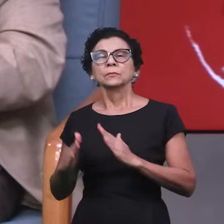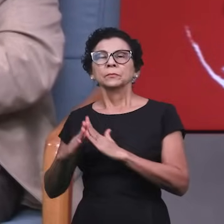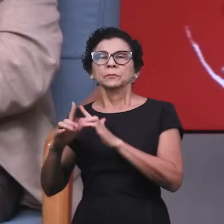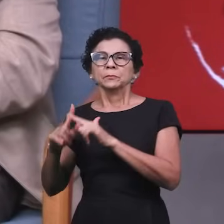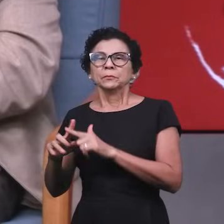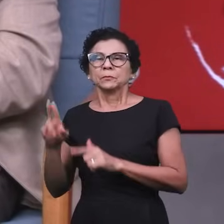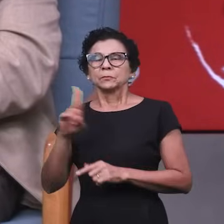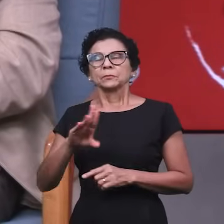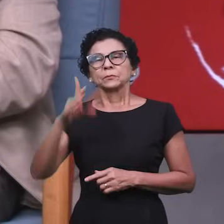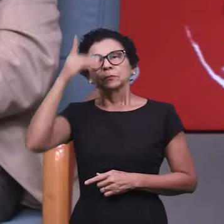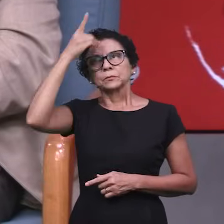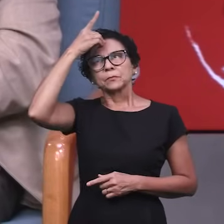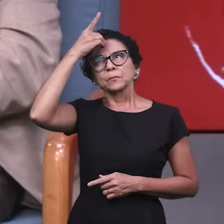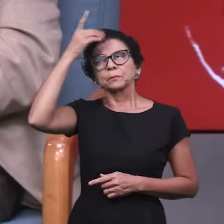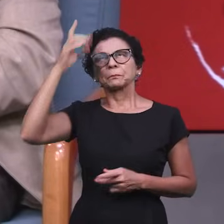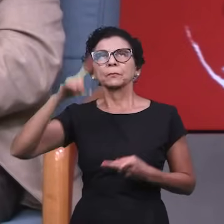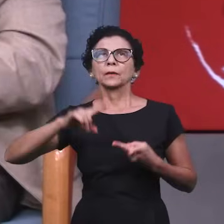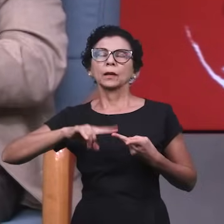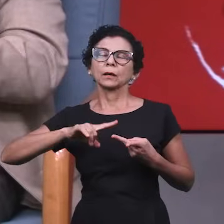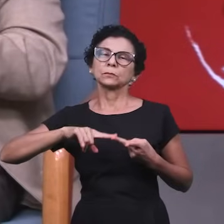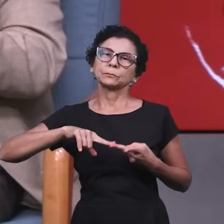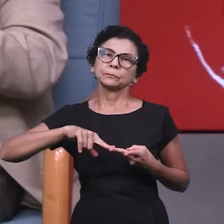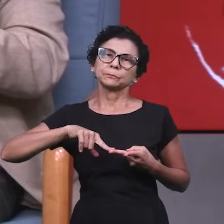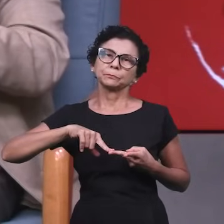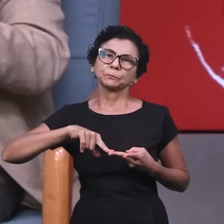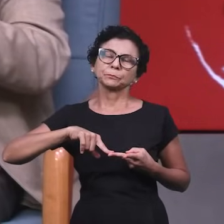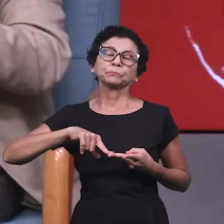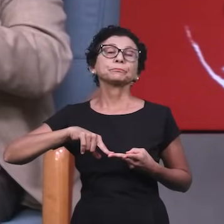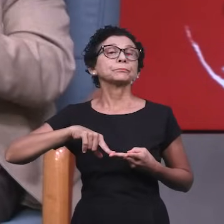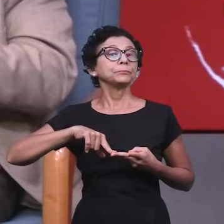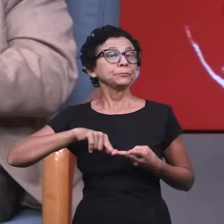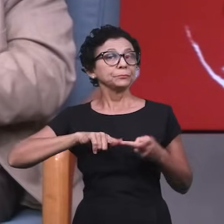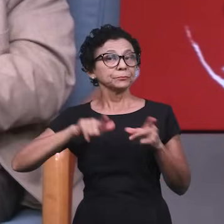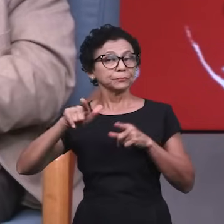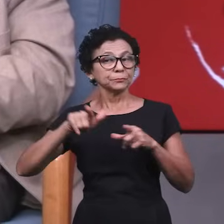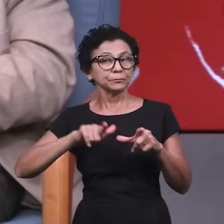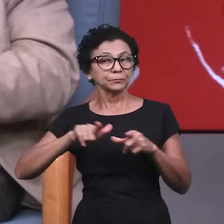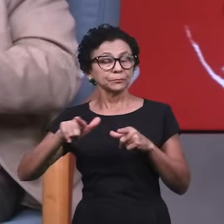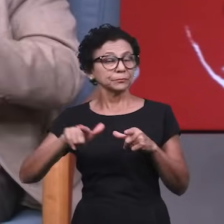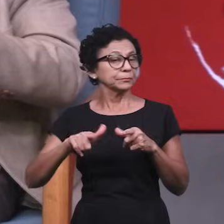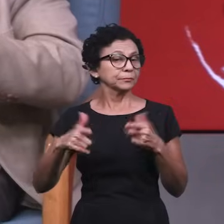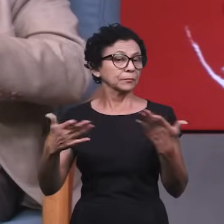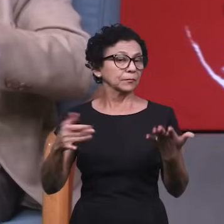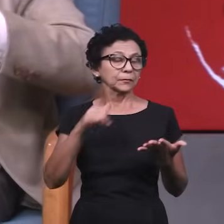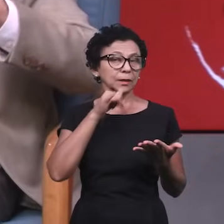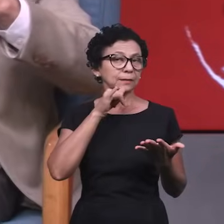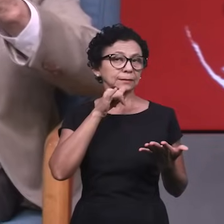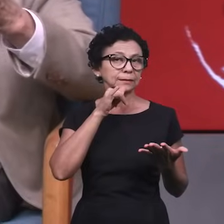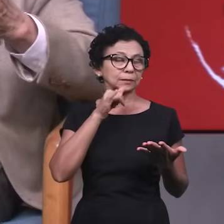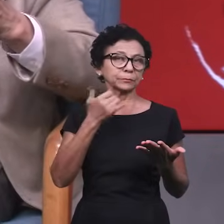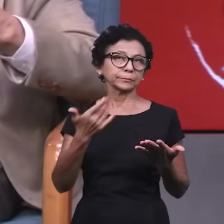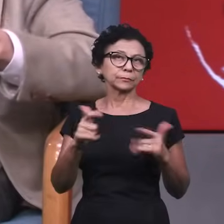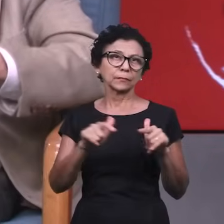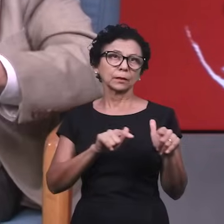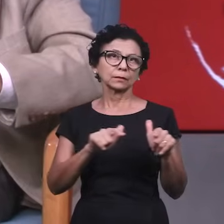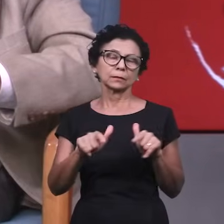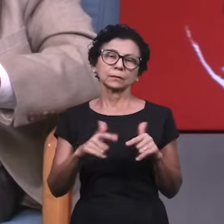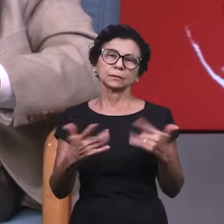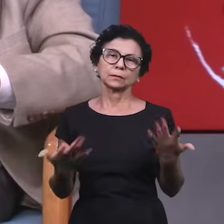em dons. Elas têm uma participação no trabalho da igreja. Hoje, por exemplo, nós temos um